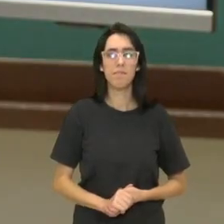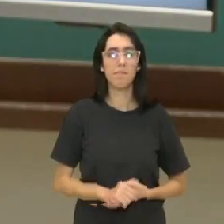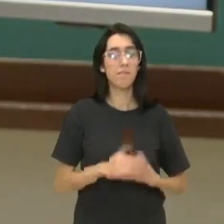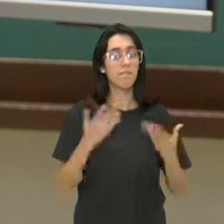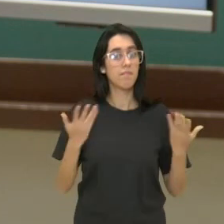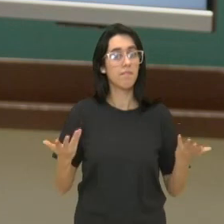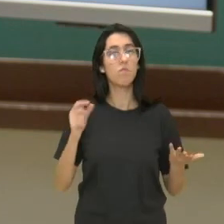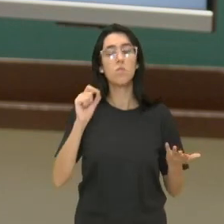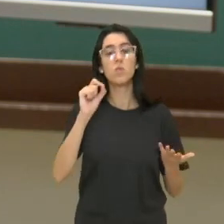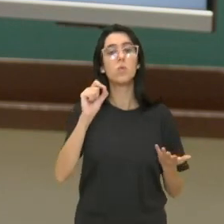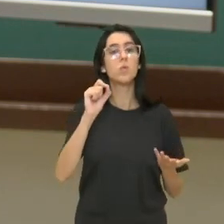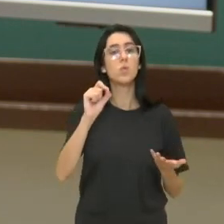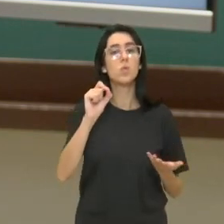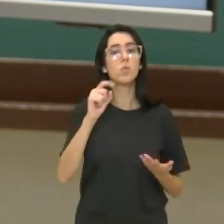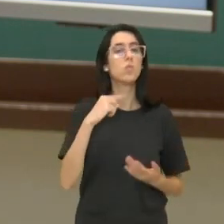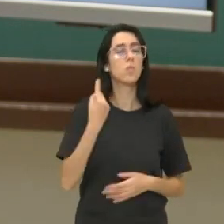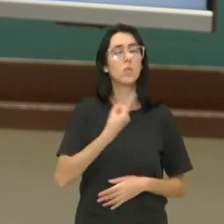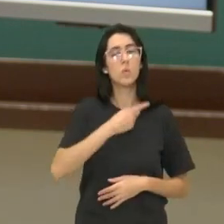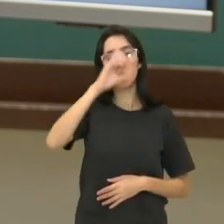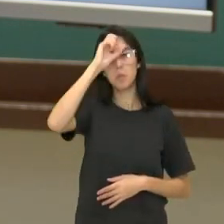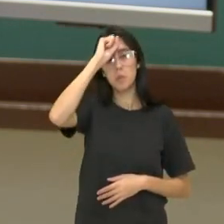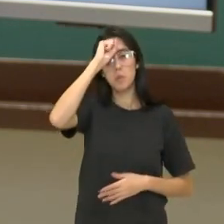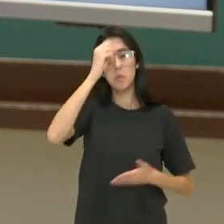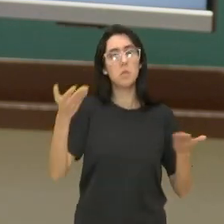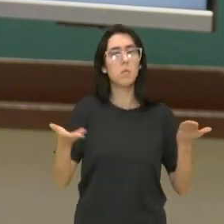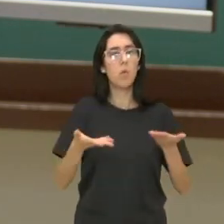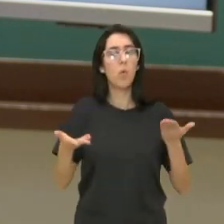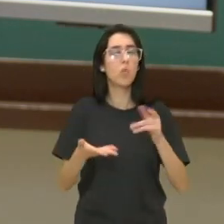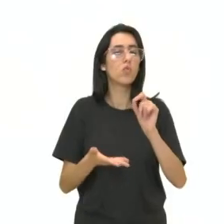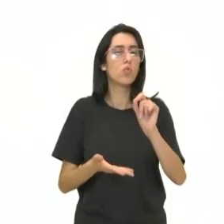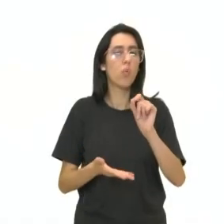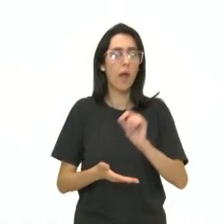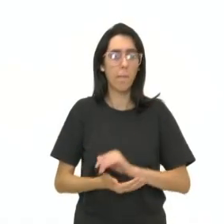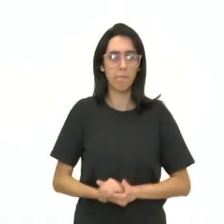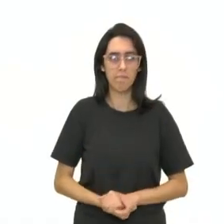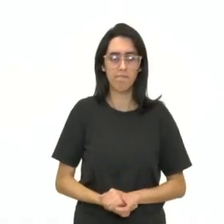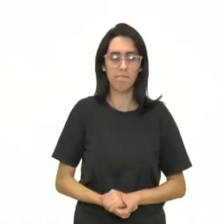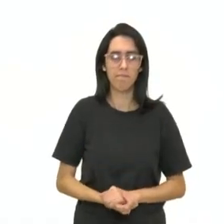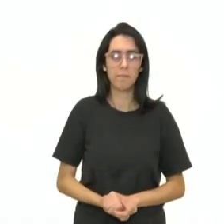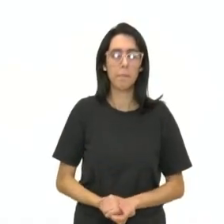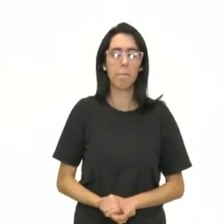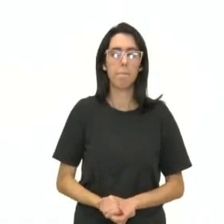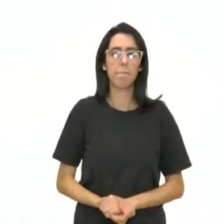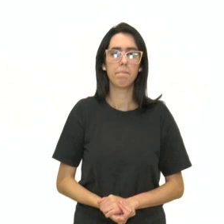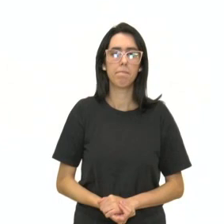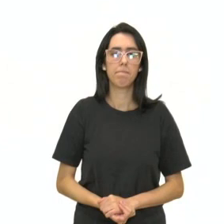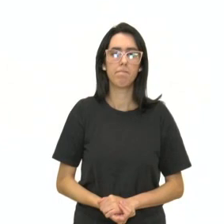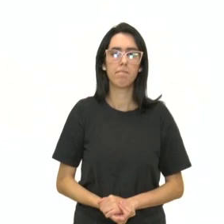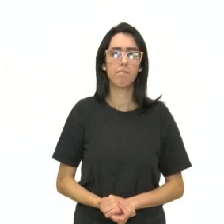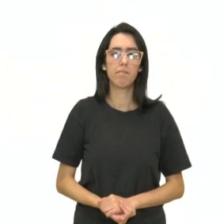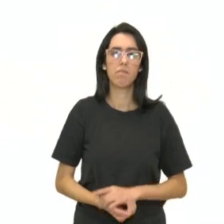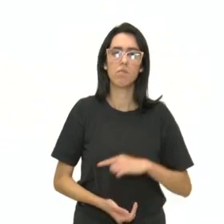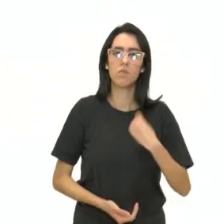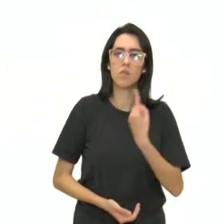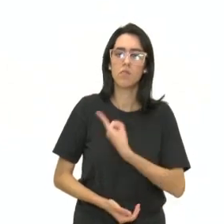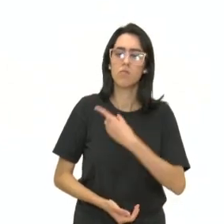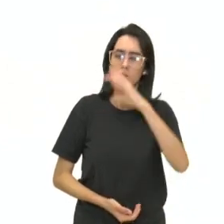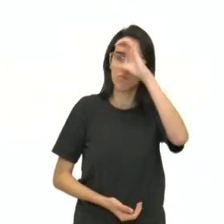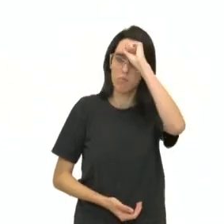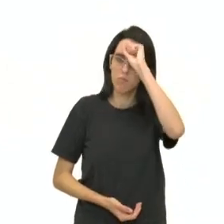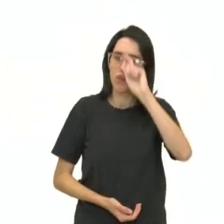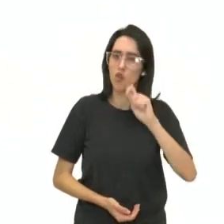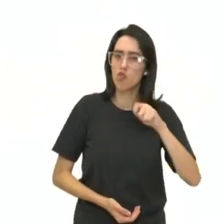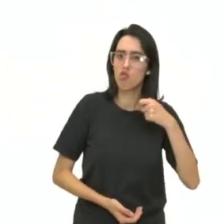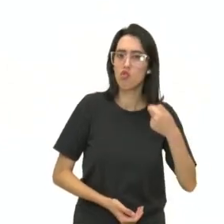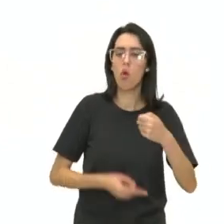a ver o que nosotros aprendimos hoje. O que aprendemos? Observamos e entendemos os verbos de